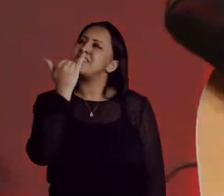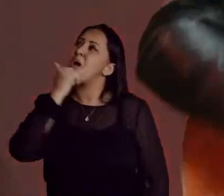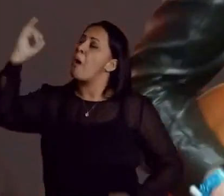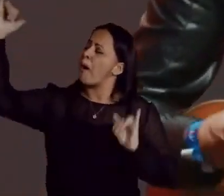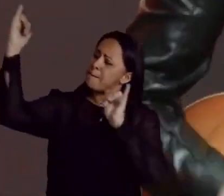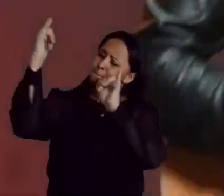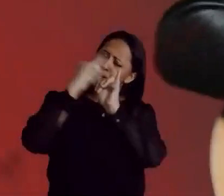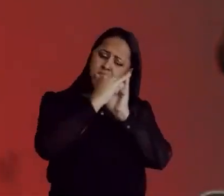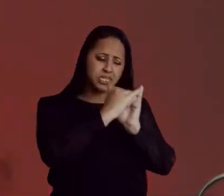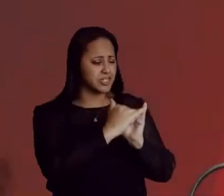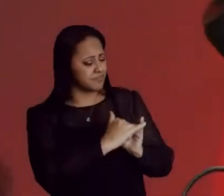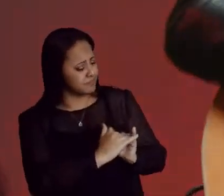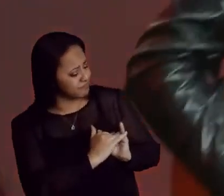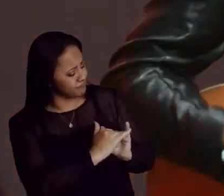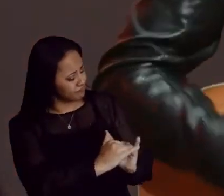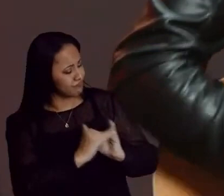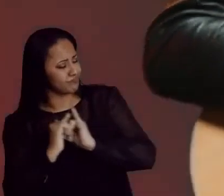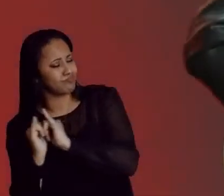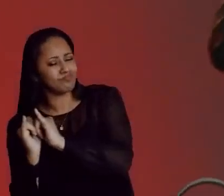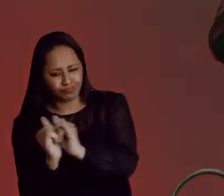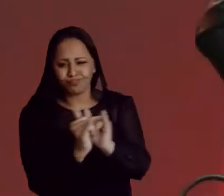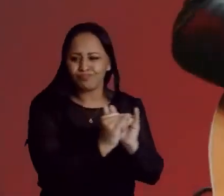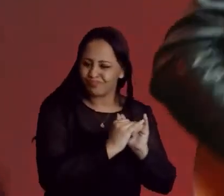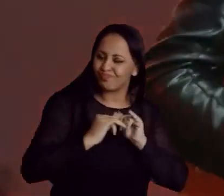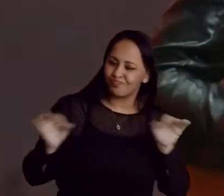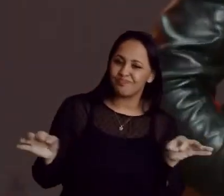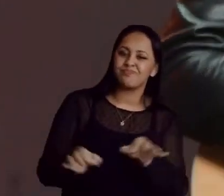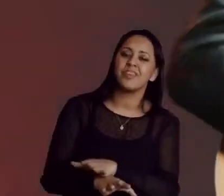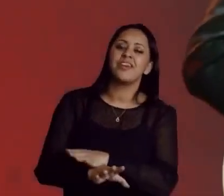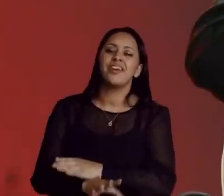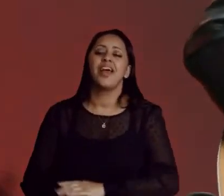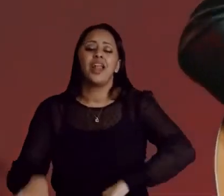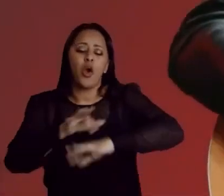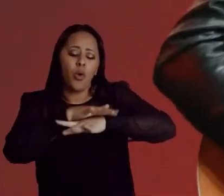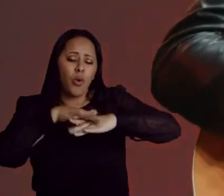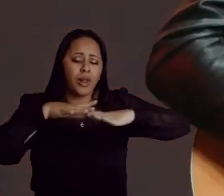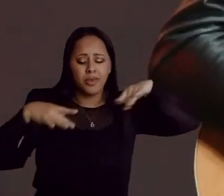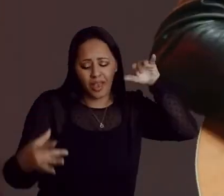Teu perdão